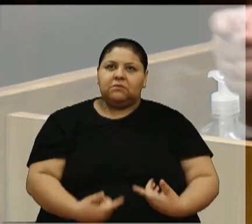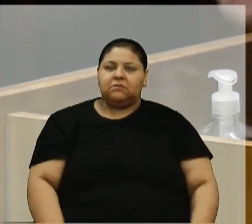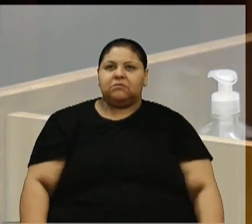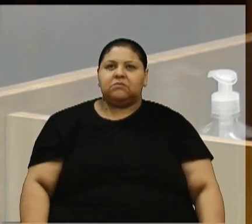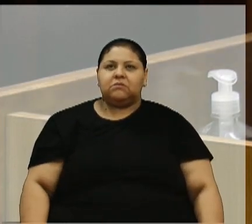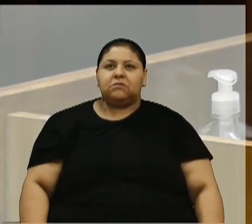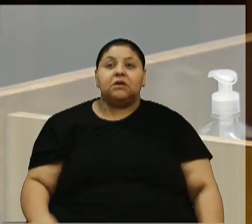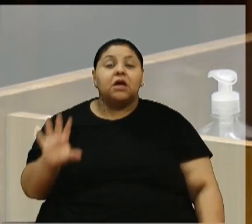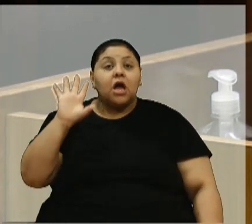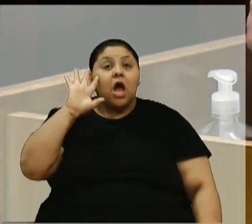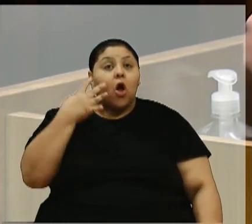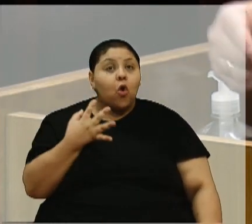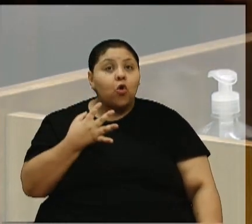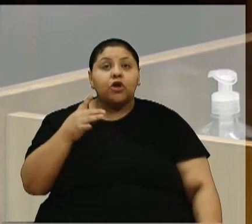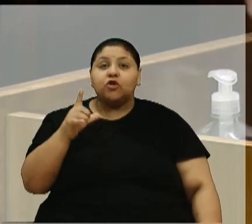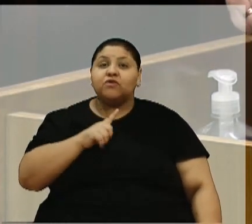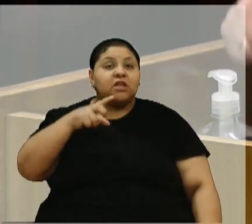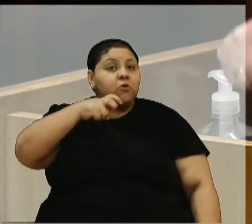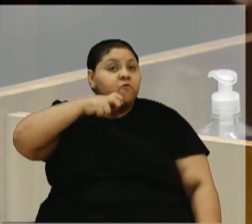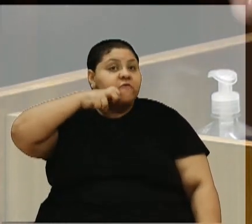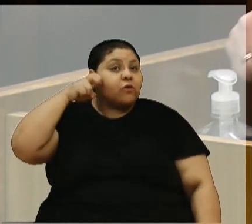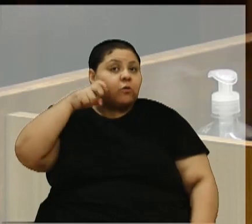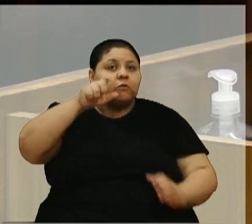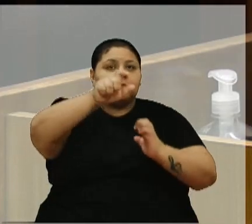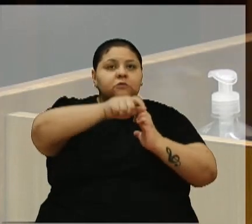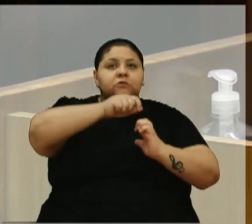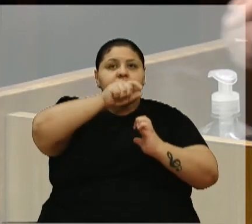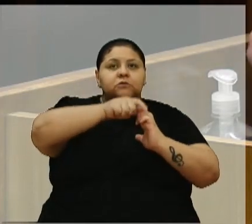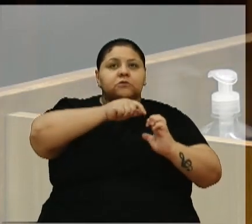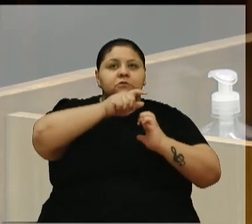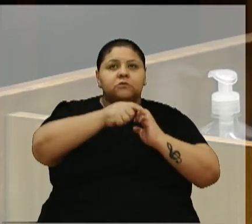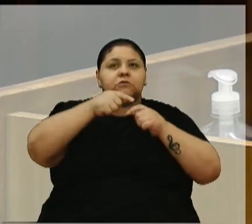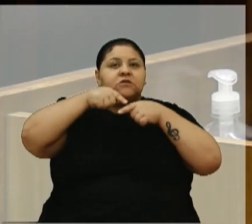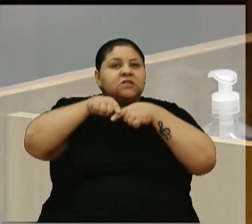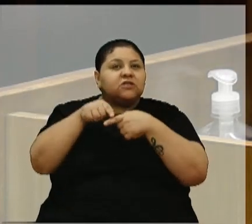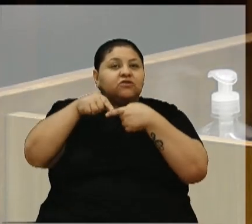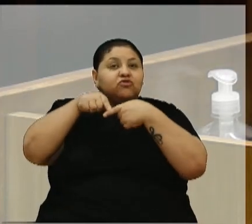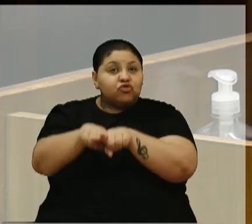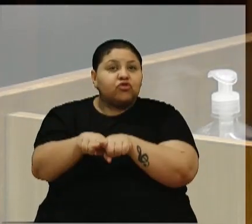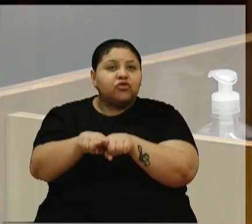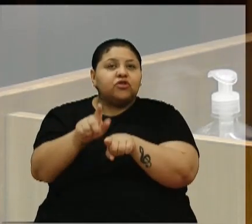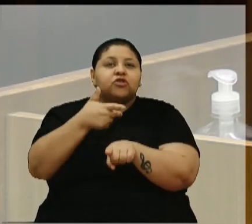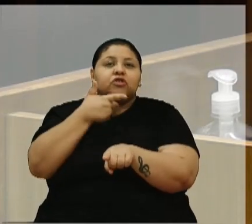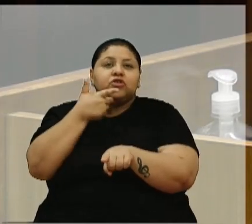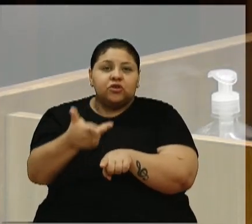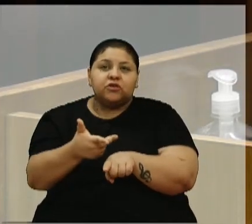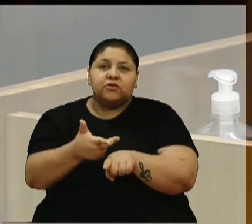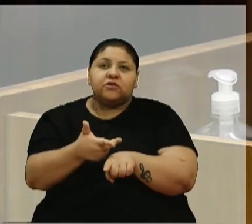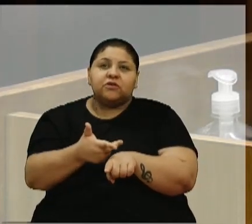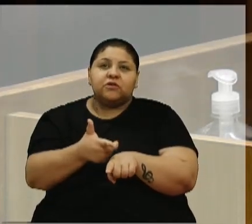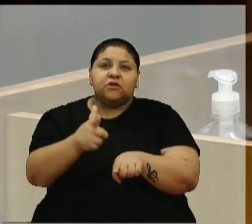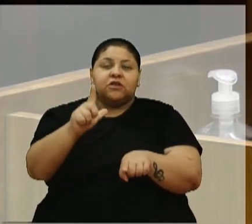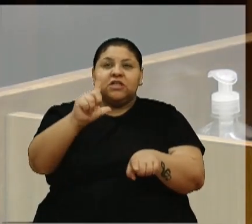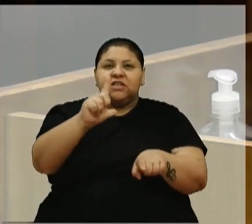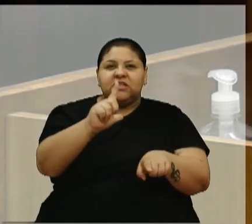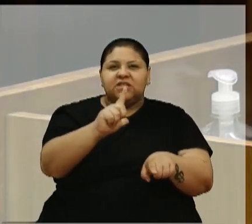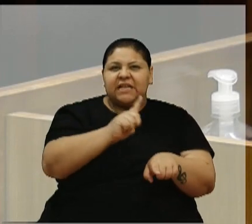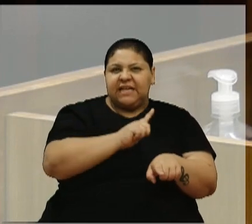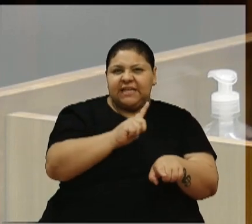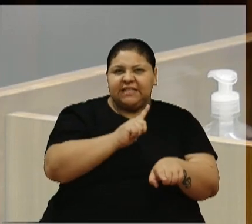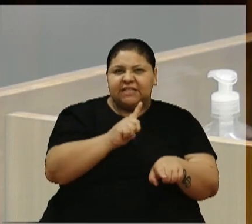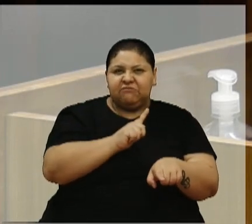E aconteceu, e não tenho vergonha com a empresa que onde eu sou sócio, eu não tenho vergonha de falar. Porque quando a gente não tem o rabo preso, quando a gente